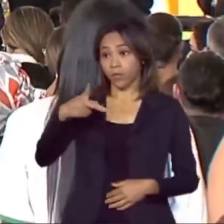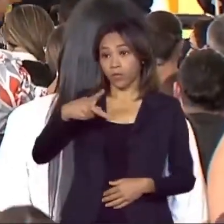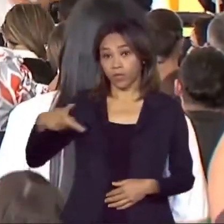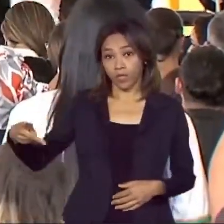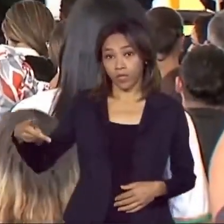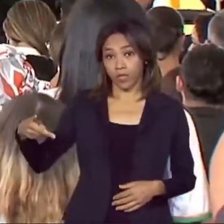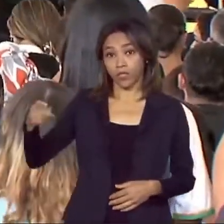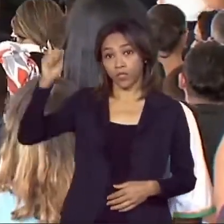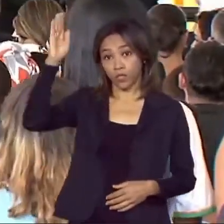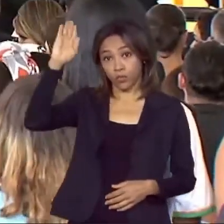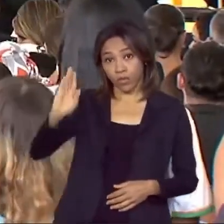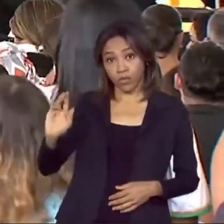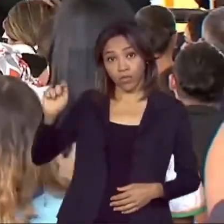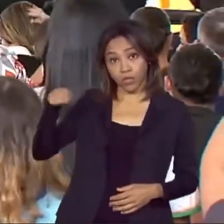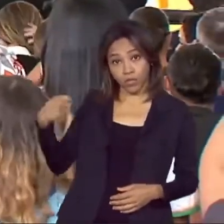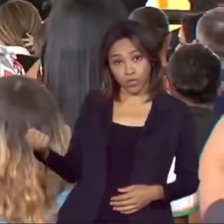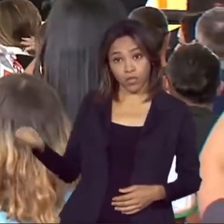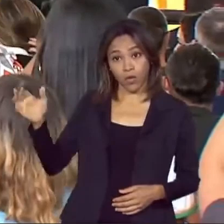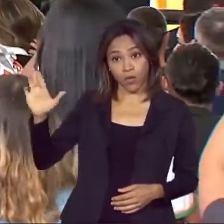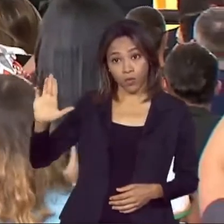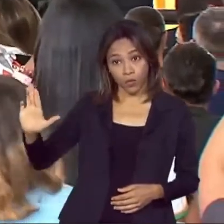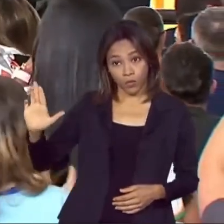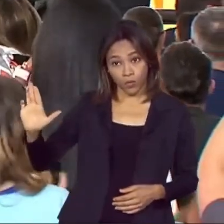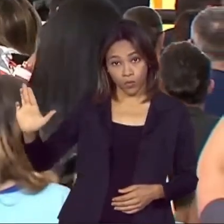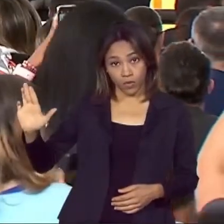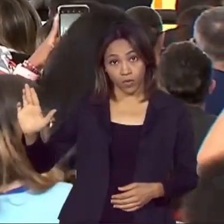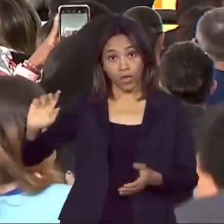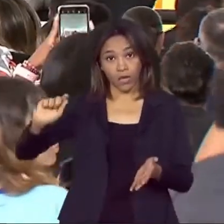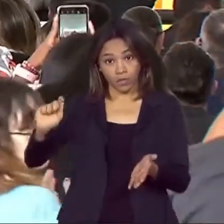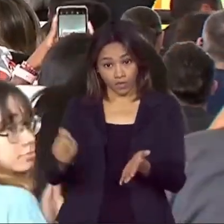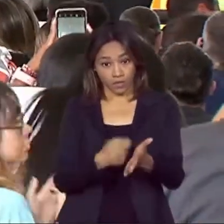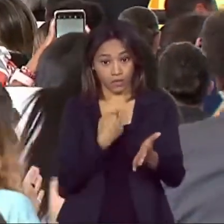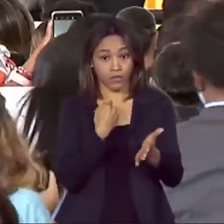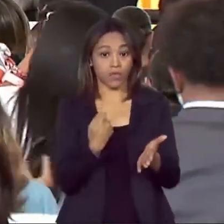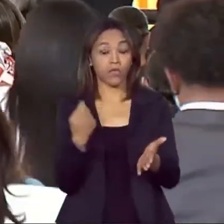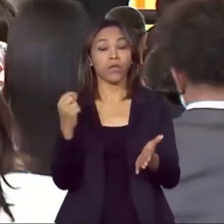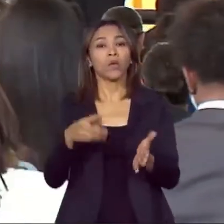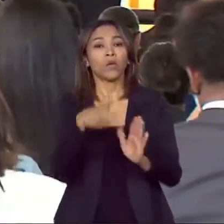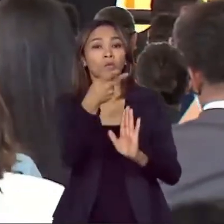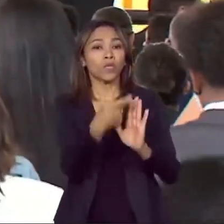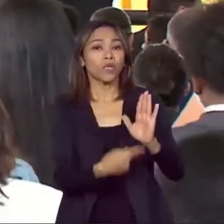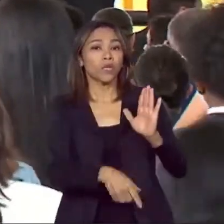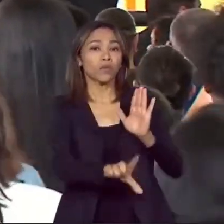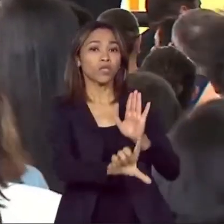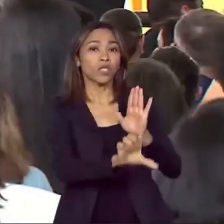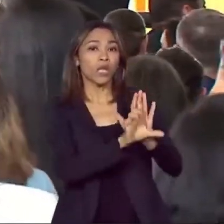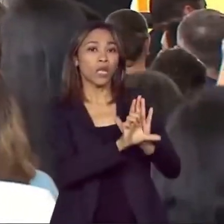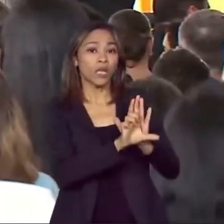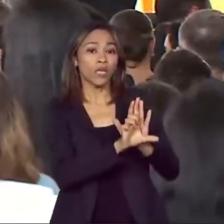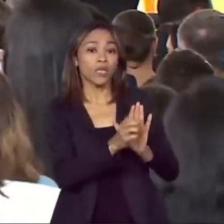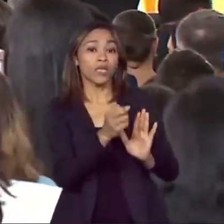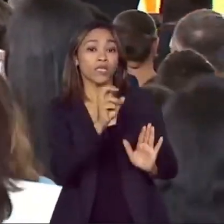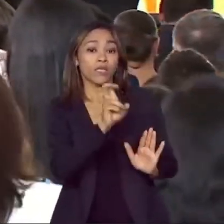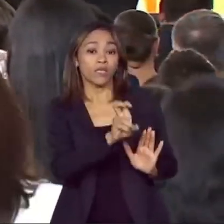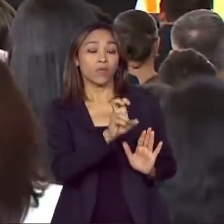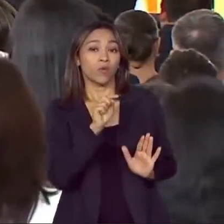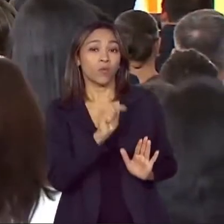República, Luiz Inácio Lula da Silva, assina o projeto de lei número